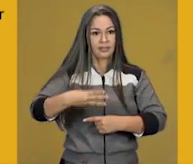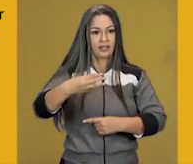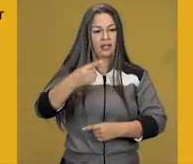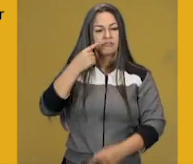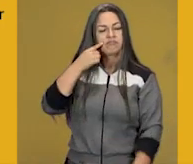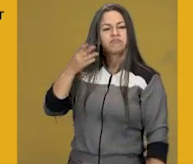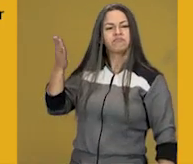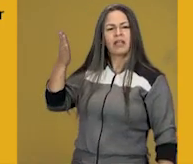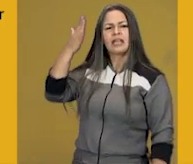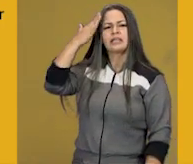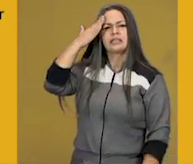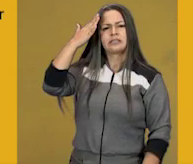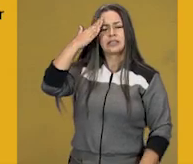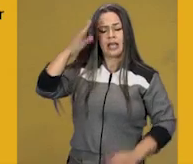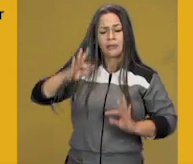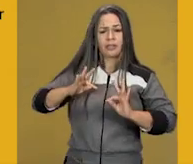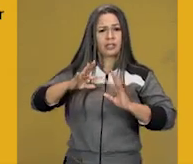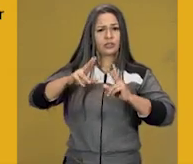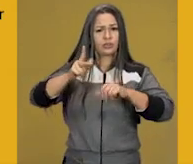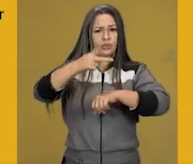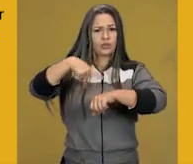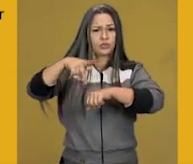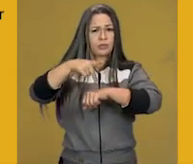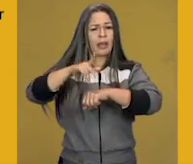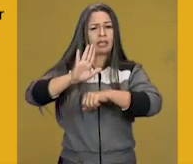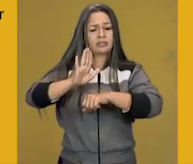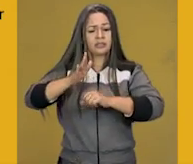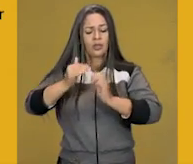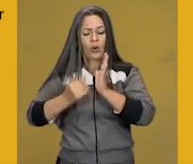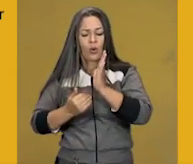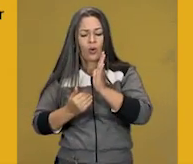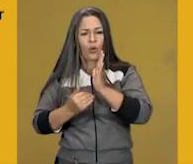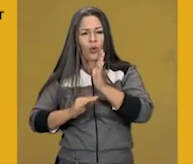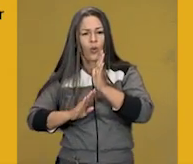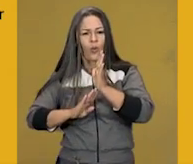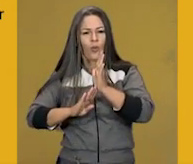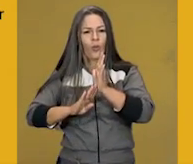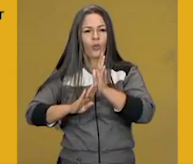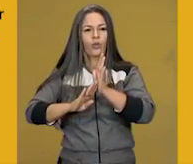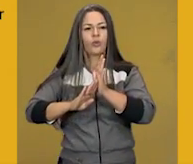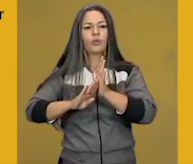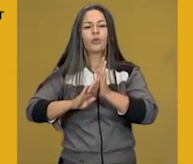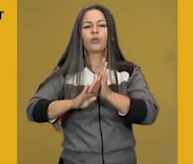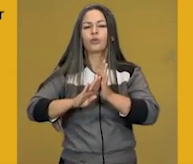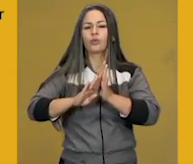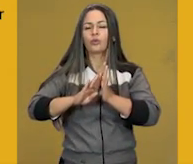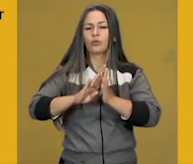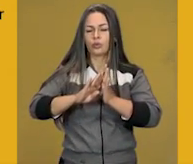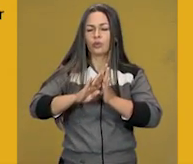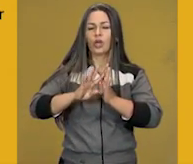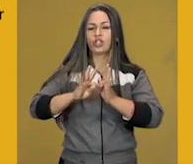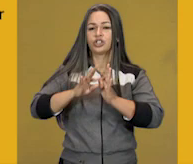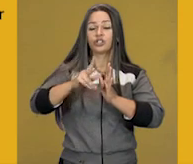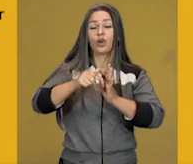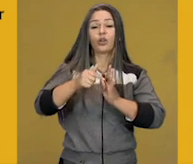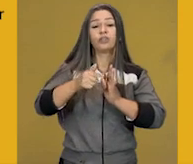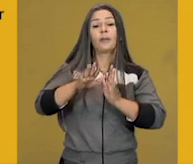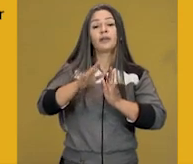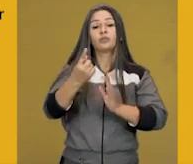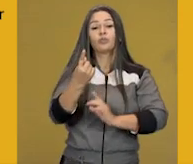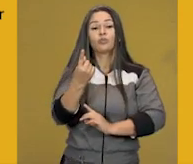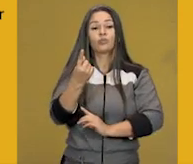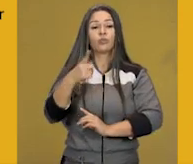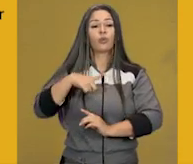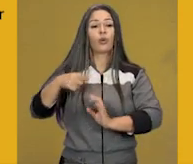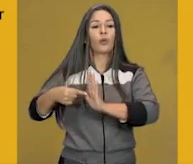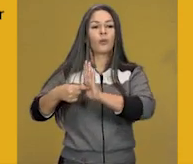os países considerados emergentes no cenário econômico mundial contemporâneo, um deles apresenta excepcionais taxas anuais de crescimento